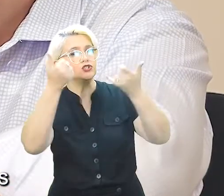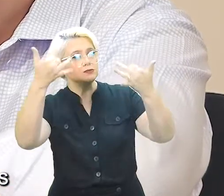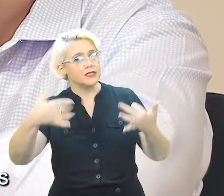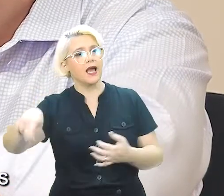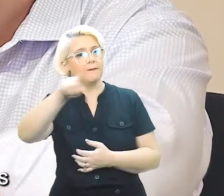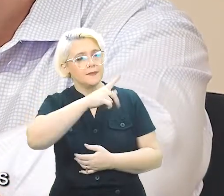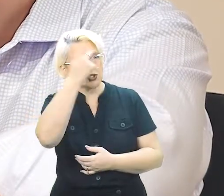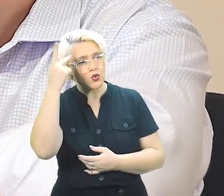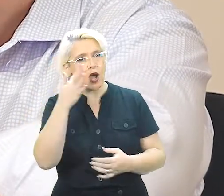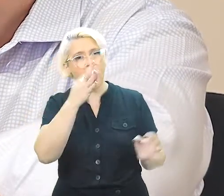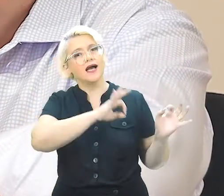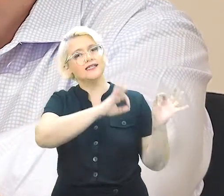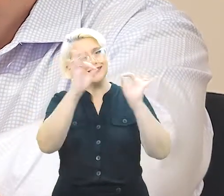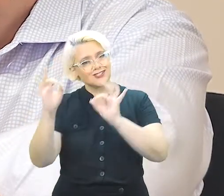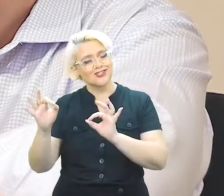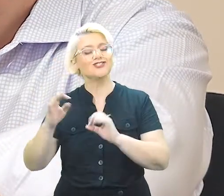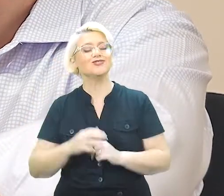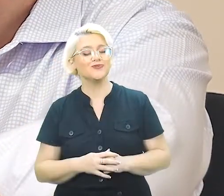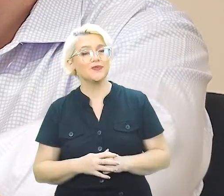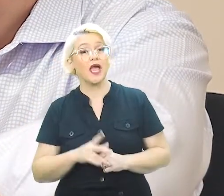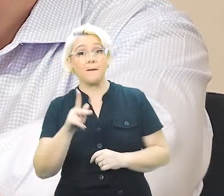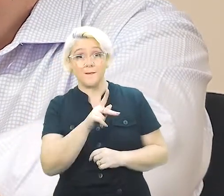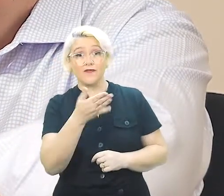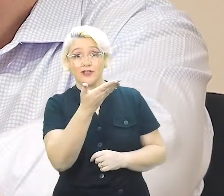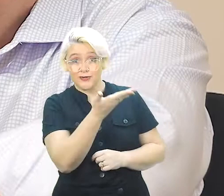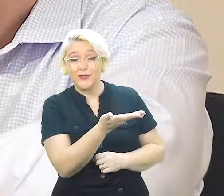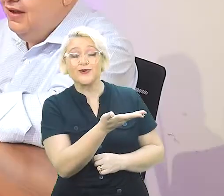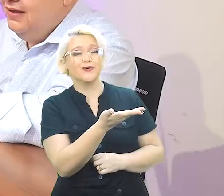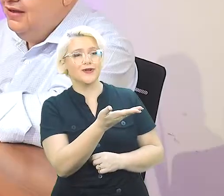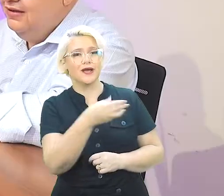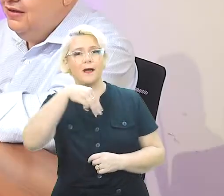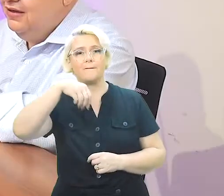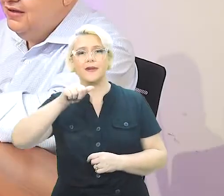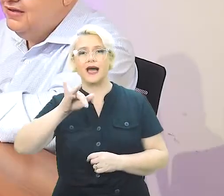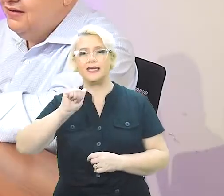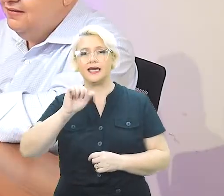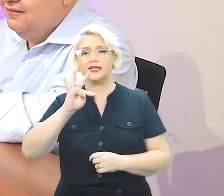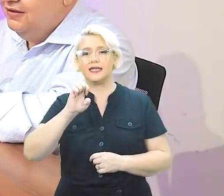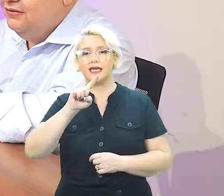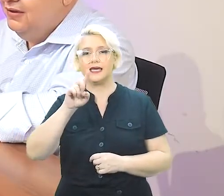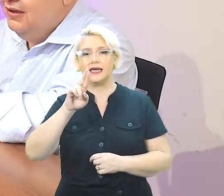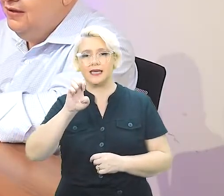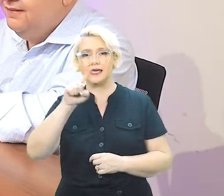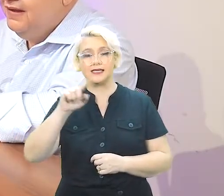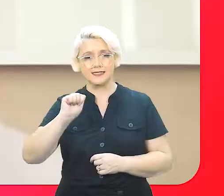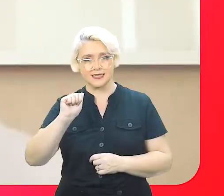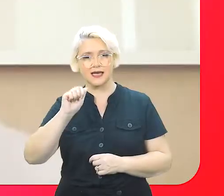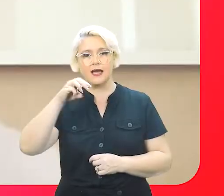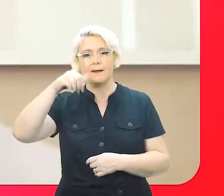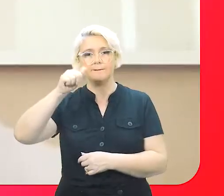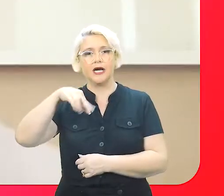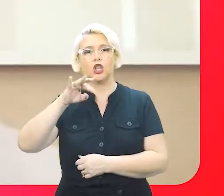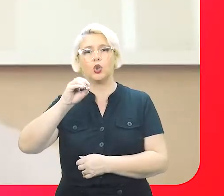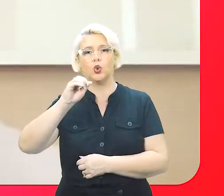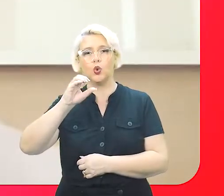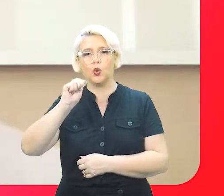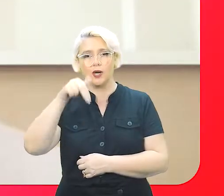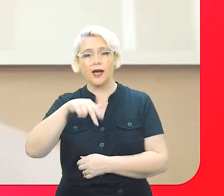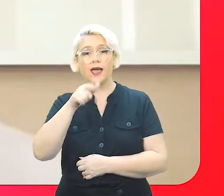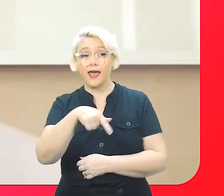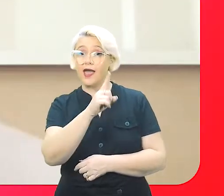aos nossos ouvintes que a professora Maria Tereza Mantuan, ela